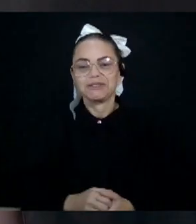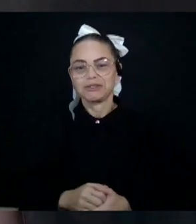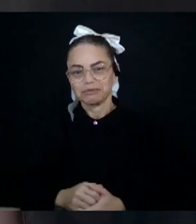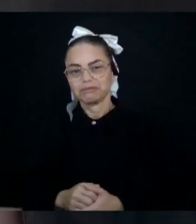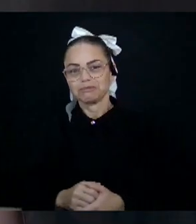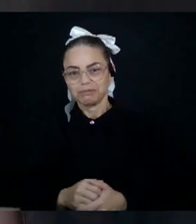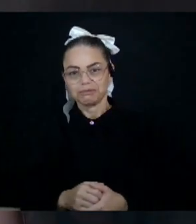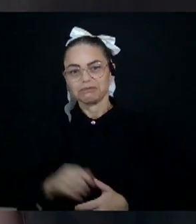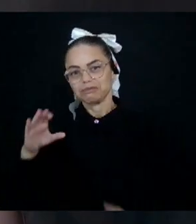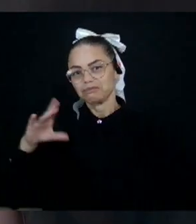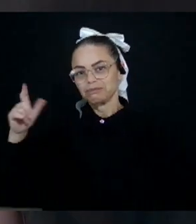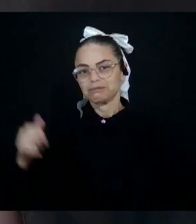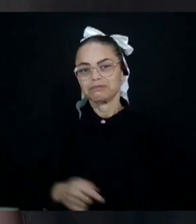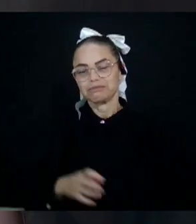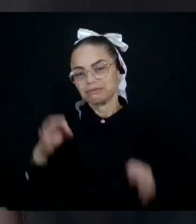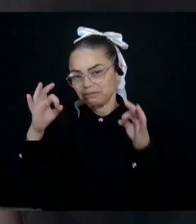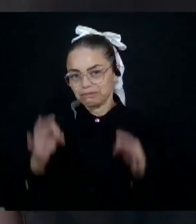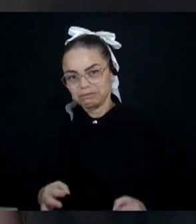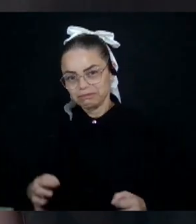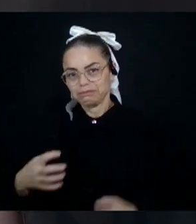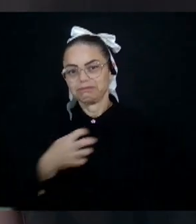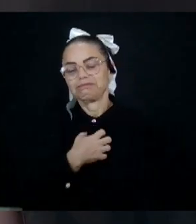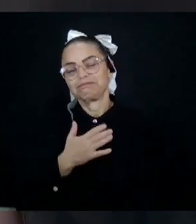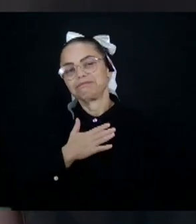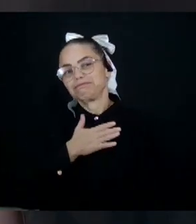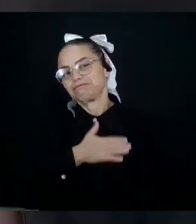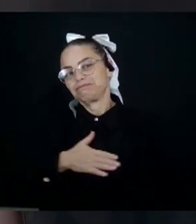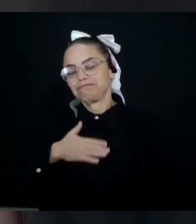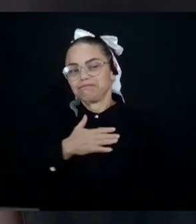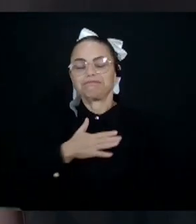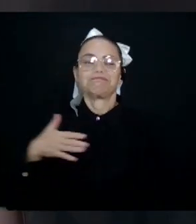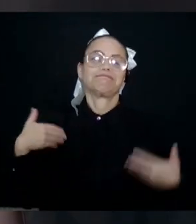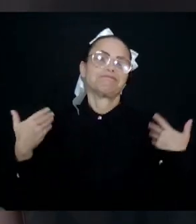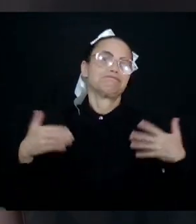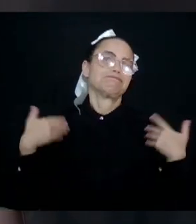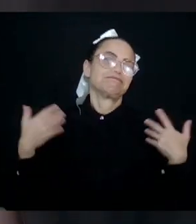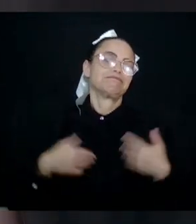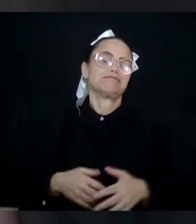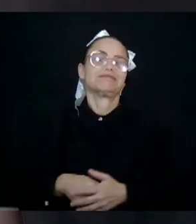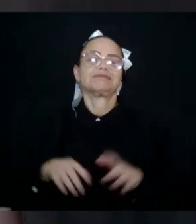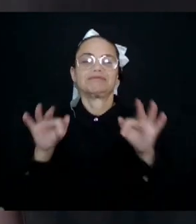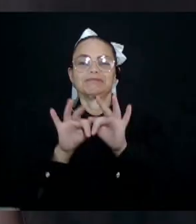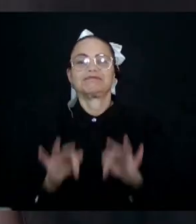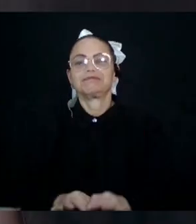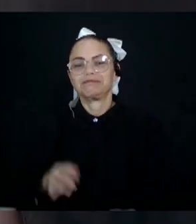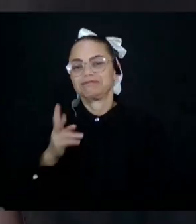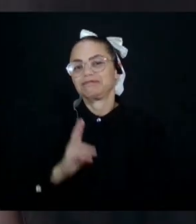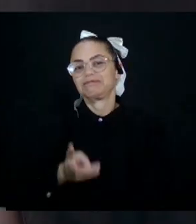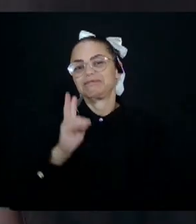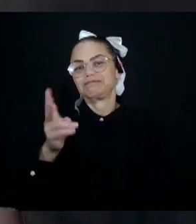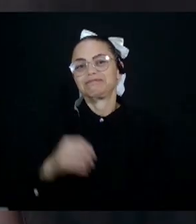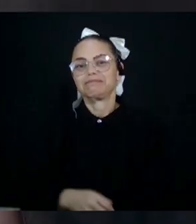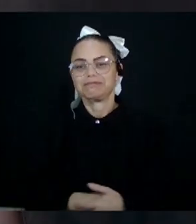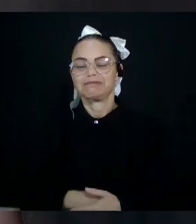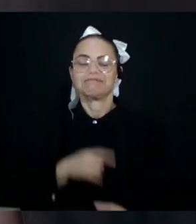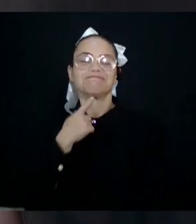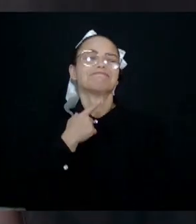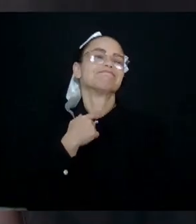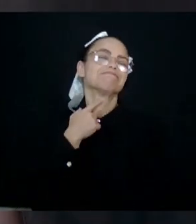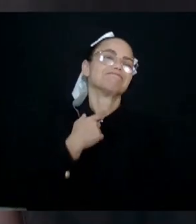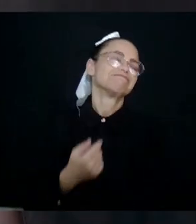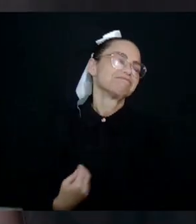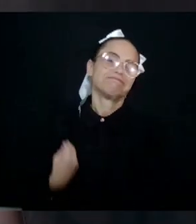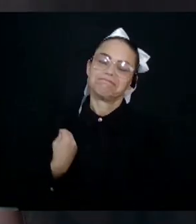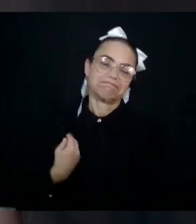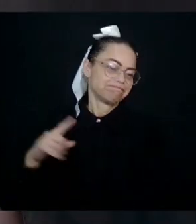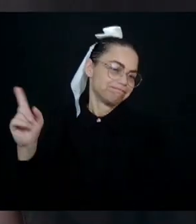que o ideal é que a gente sentisse prazer e alegria e uhum. felicidade sempre, né? Esse é o Sim. nosso desejo. Mas a vida não é assim, né?